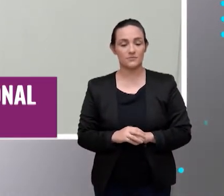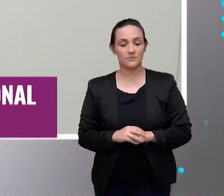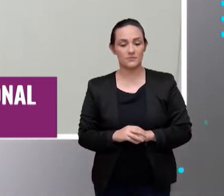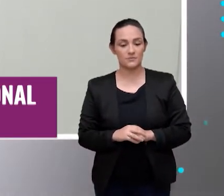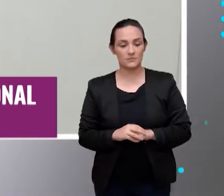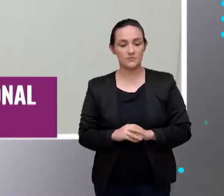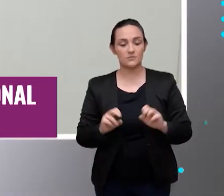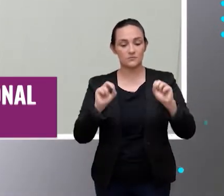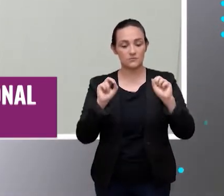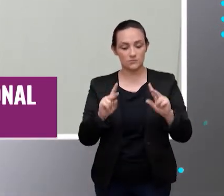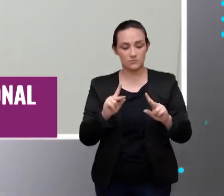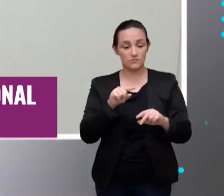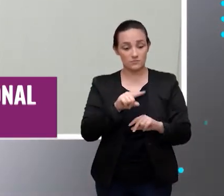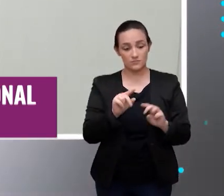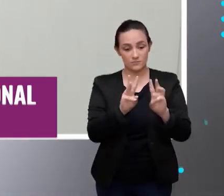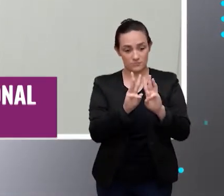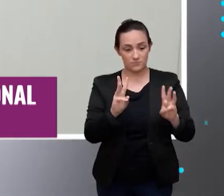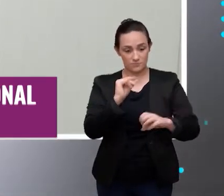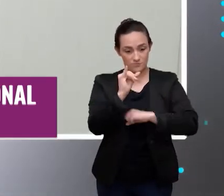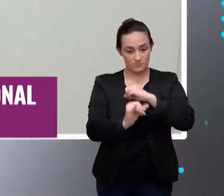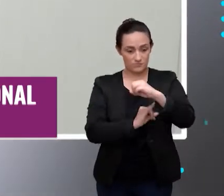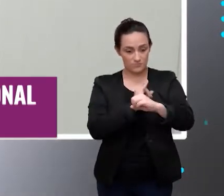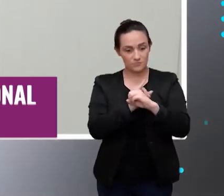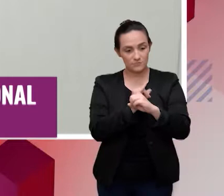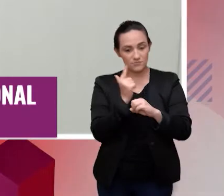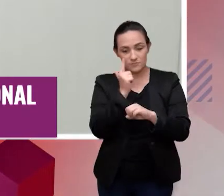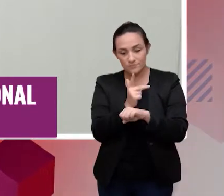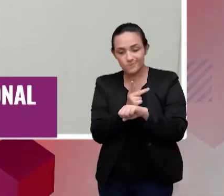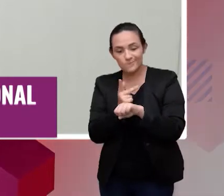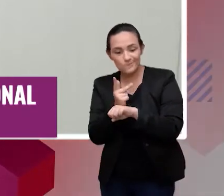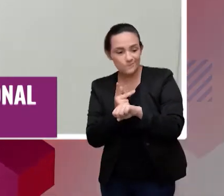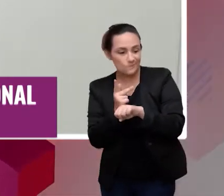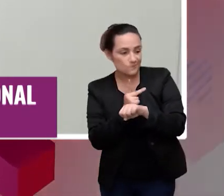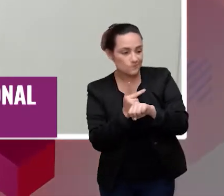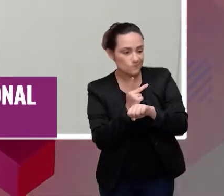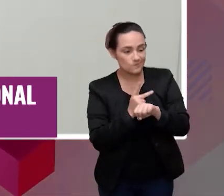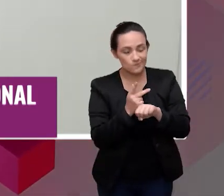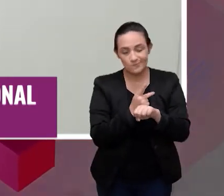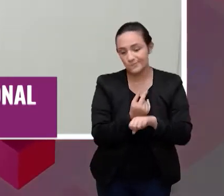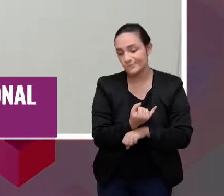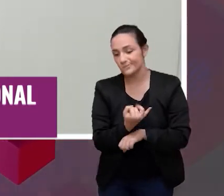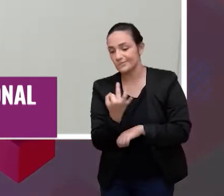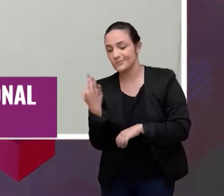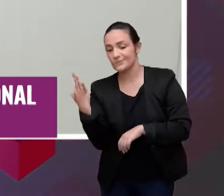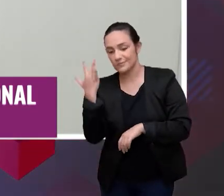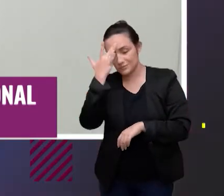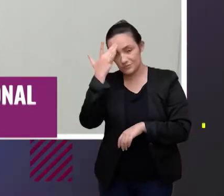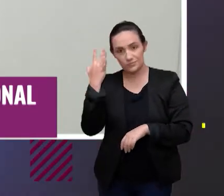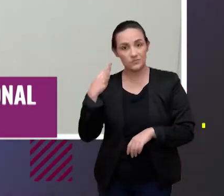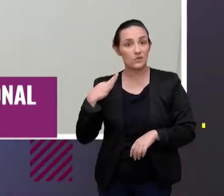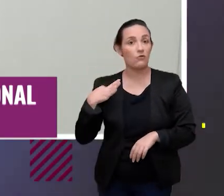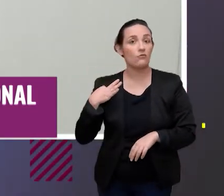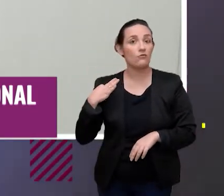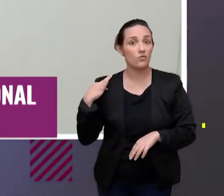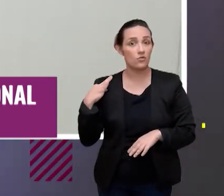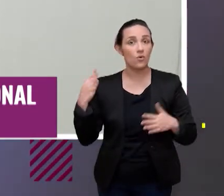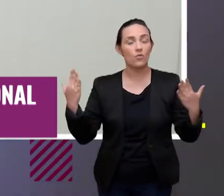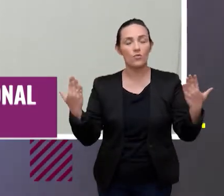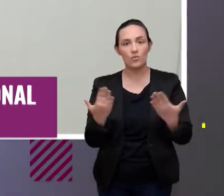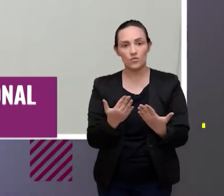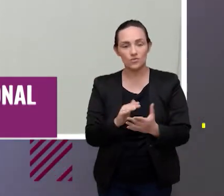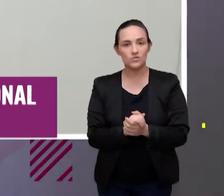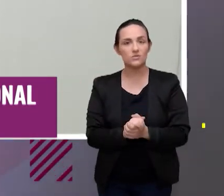nós conseguimos ir aumentando o número de voluntários e hoje nós chegamos a ter cerca